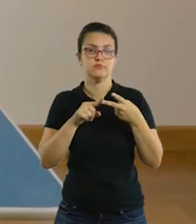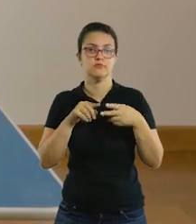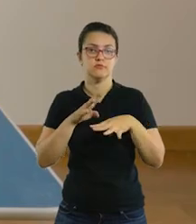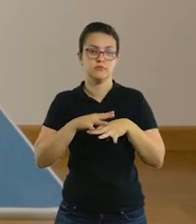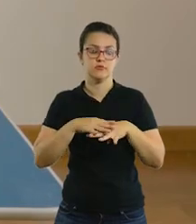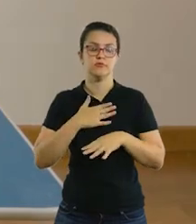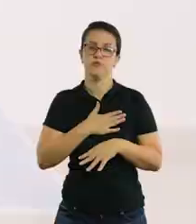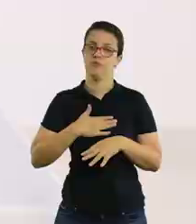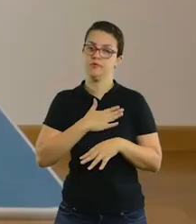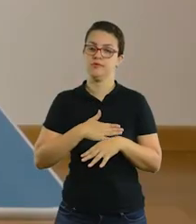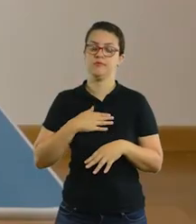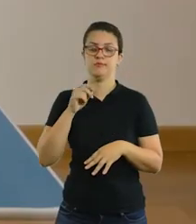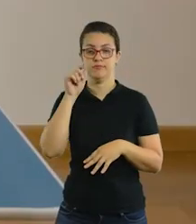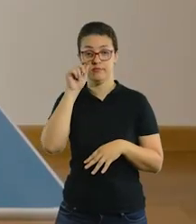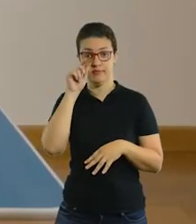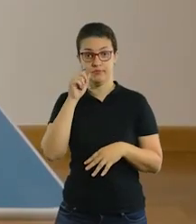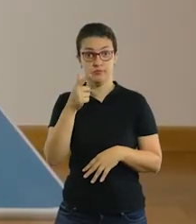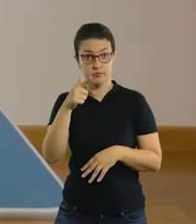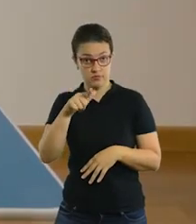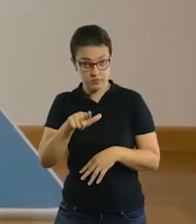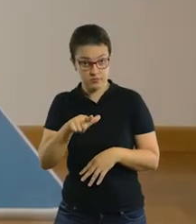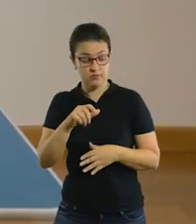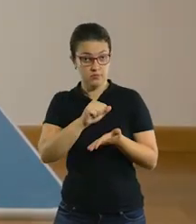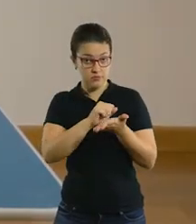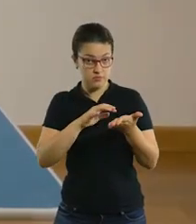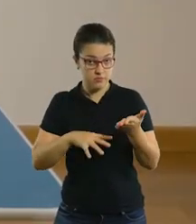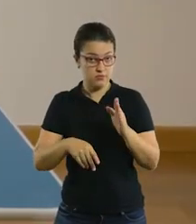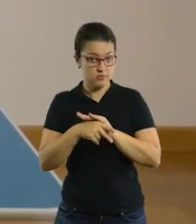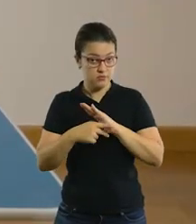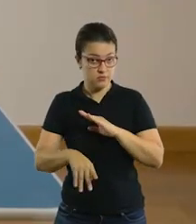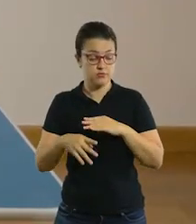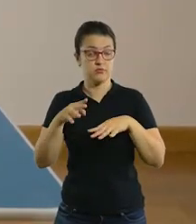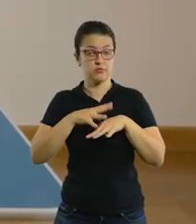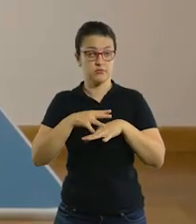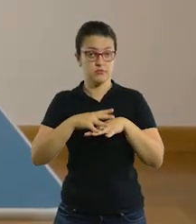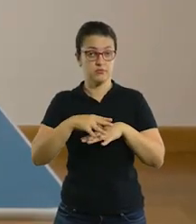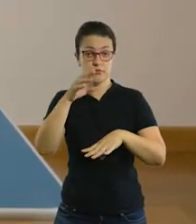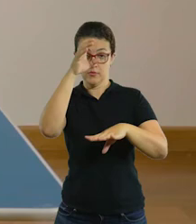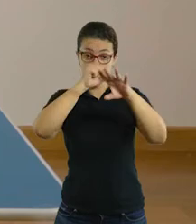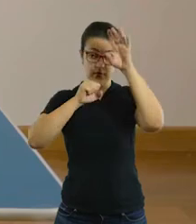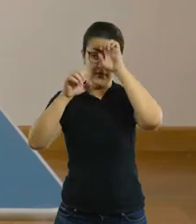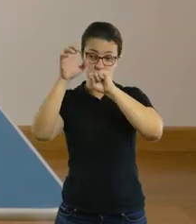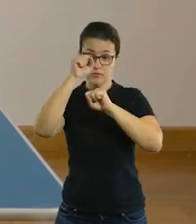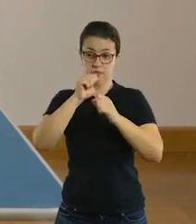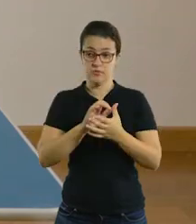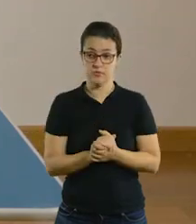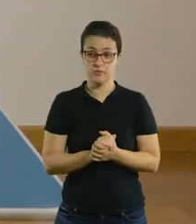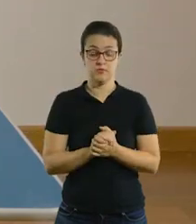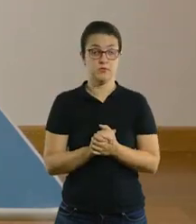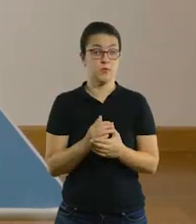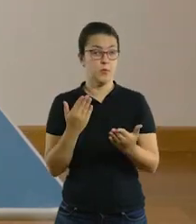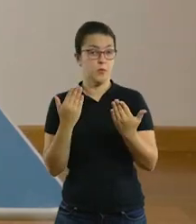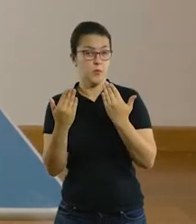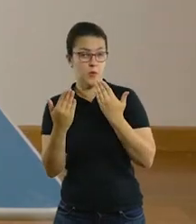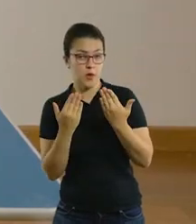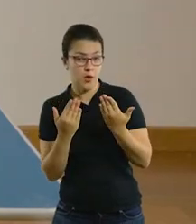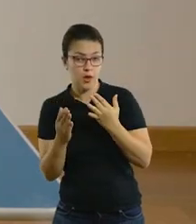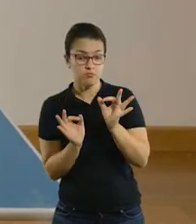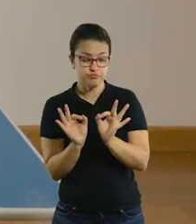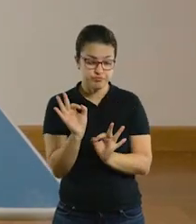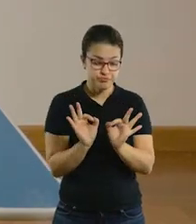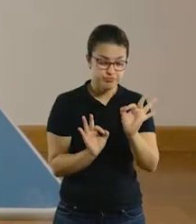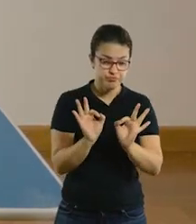gostar bastante. Ó, crianças, com essa outra atividade de matemática, a gente vai aprender a estimar, comparar